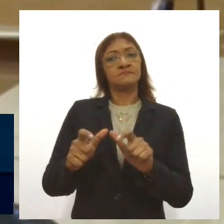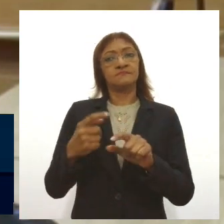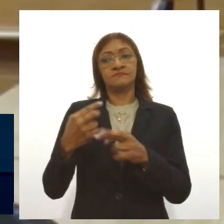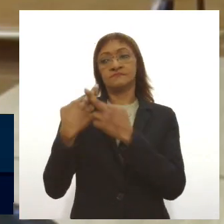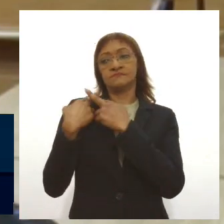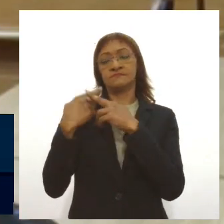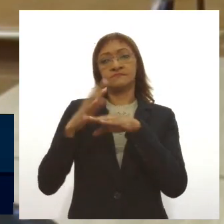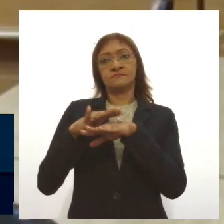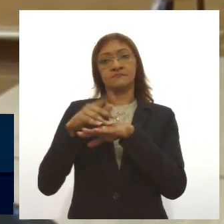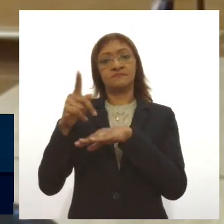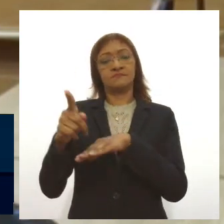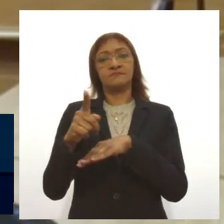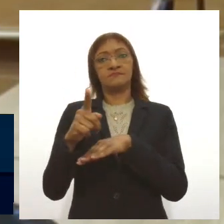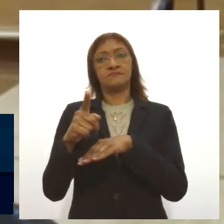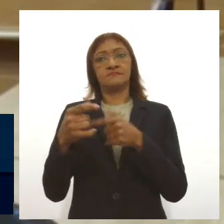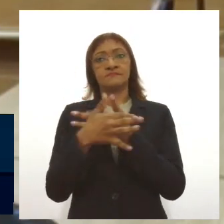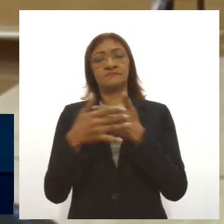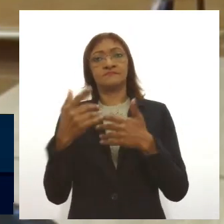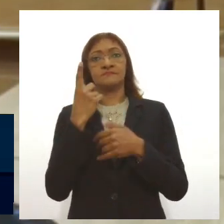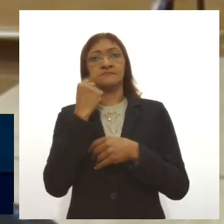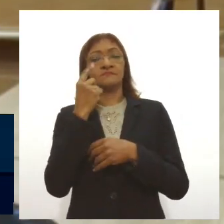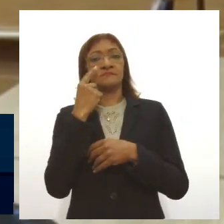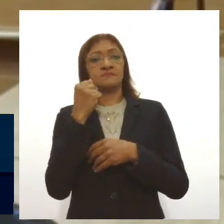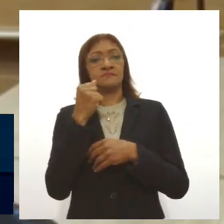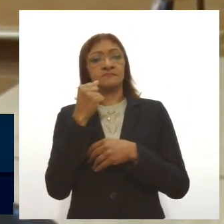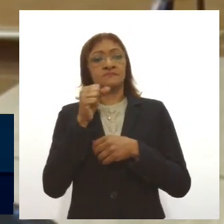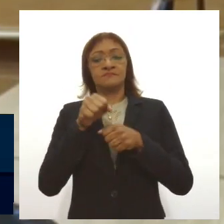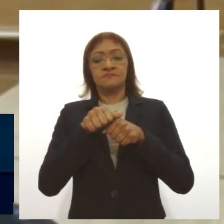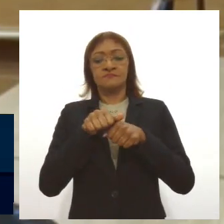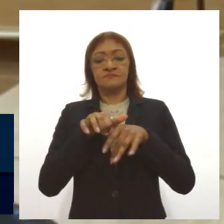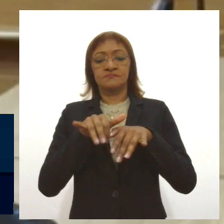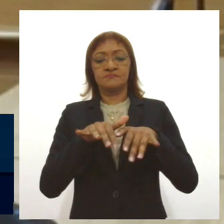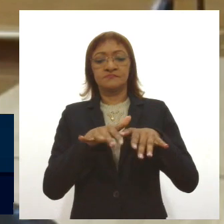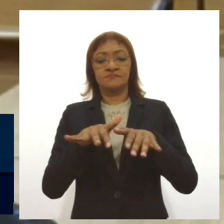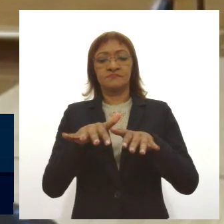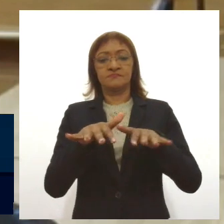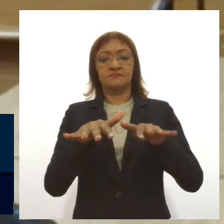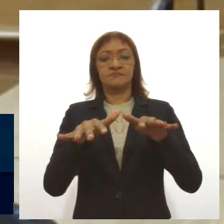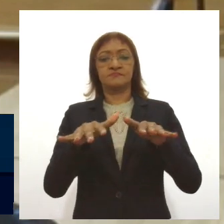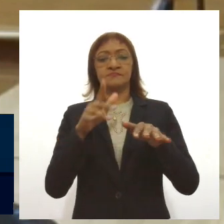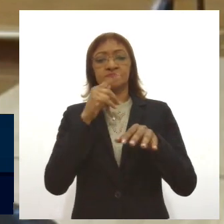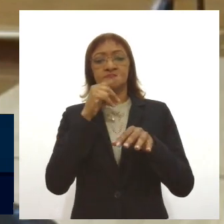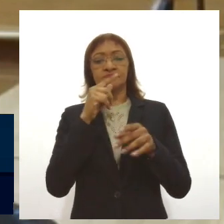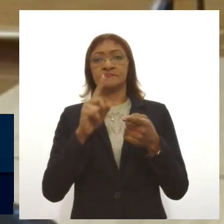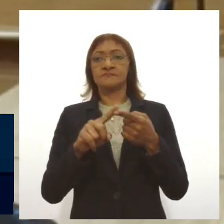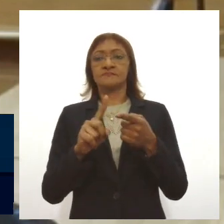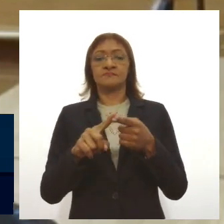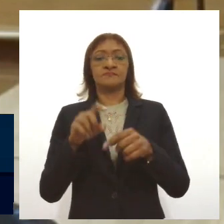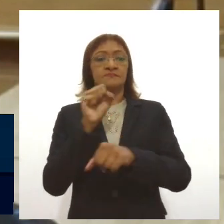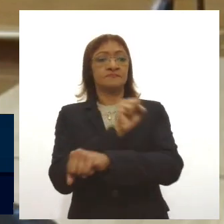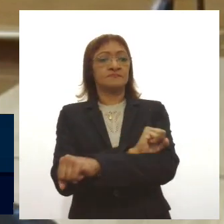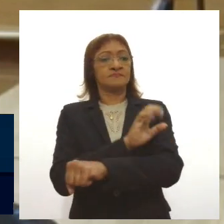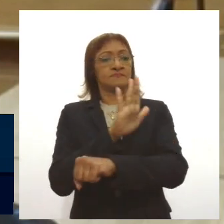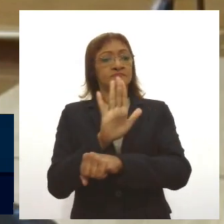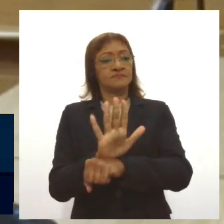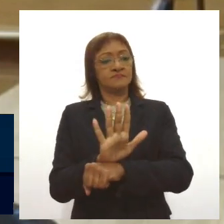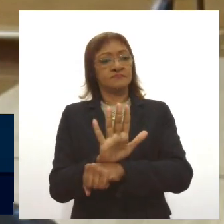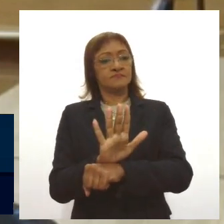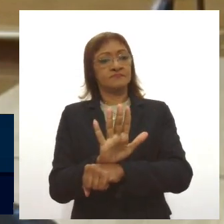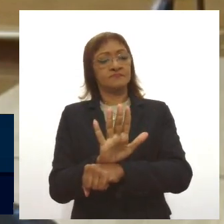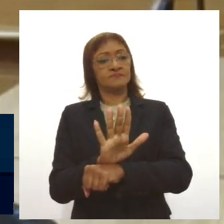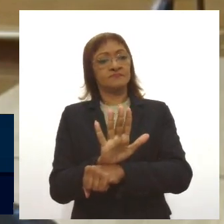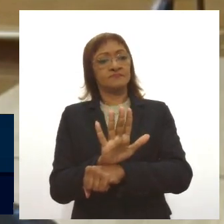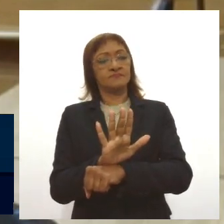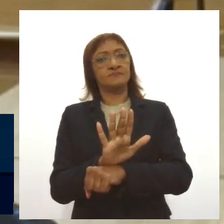água da cidade de Maceió. E para proteger sua área de recarga, ali entre os municípios de Barra dos Coqueiros